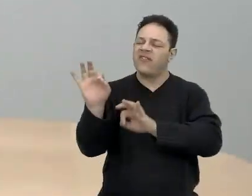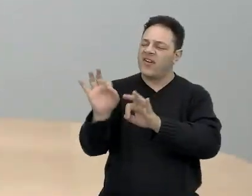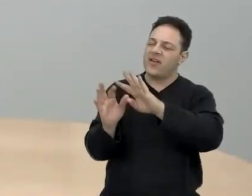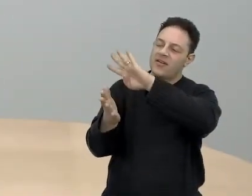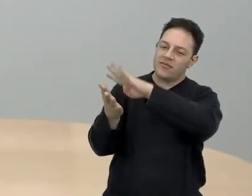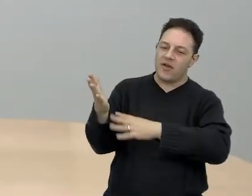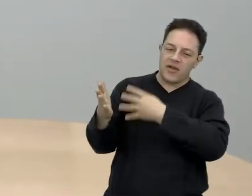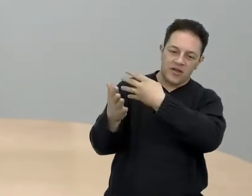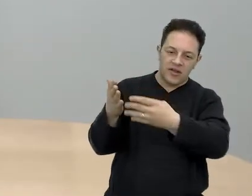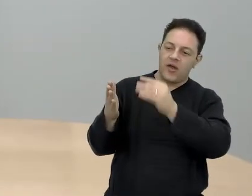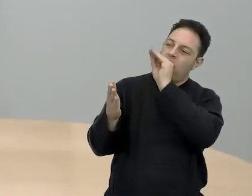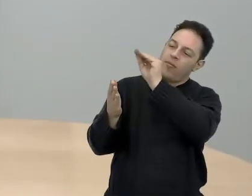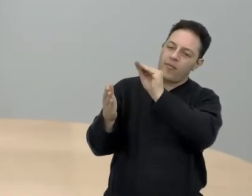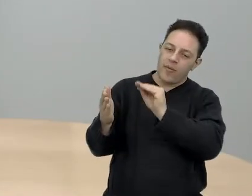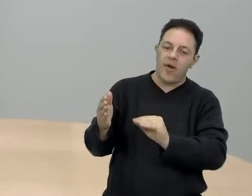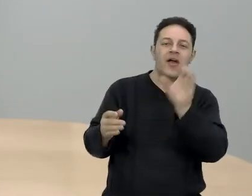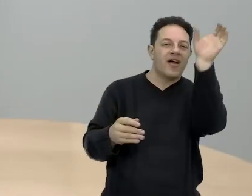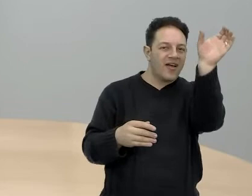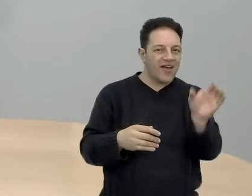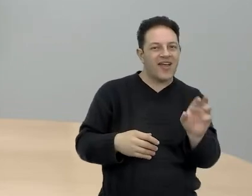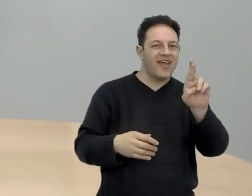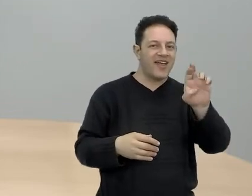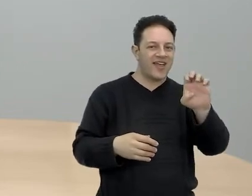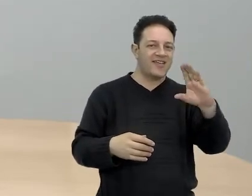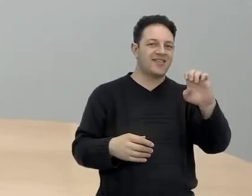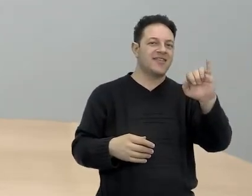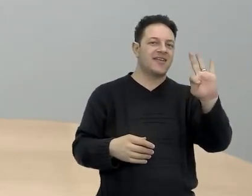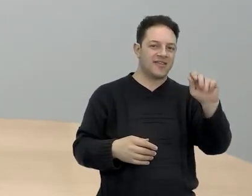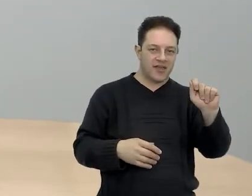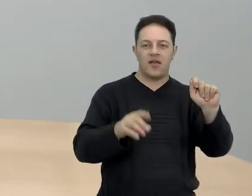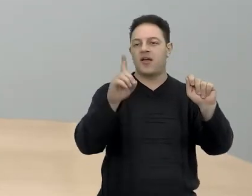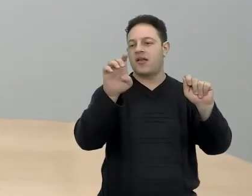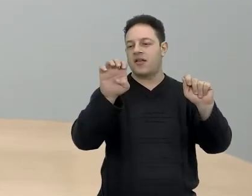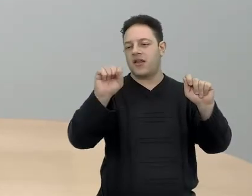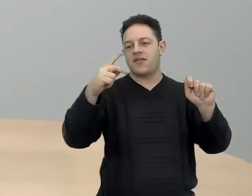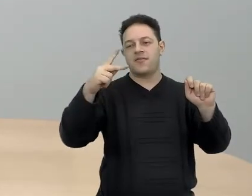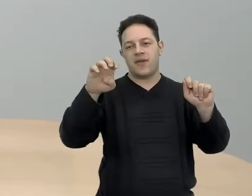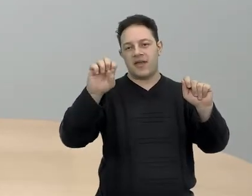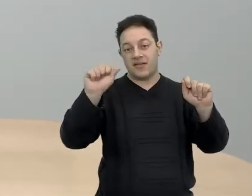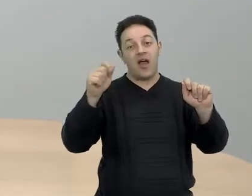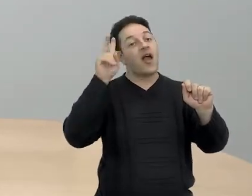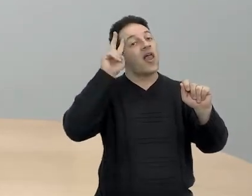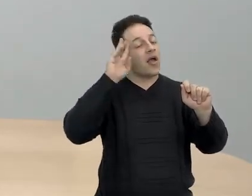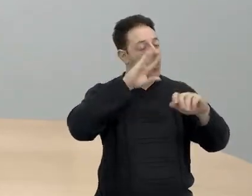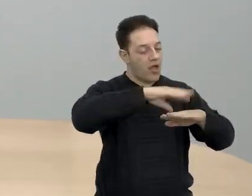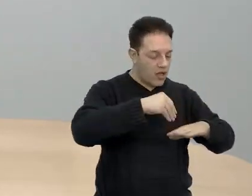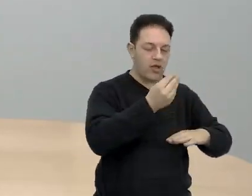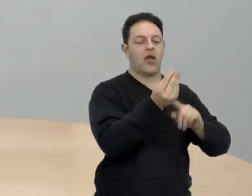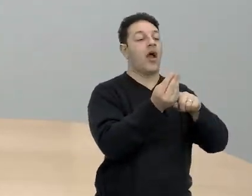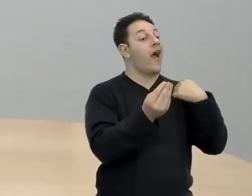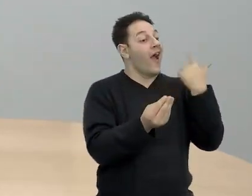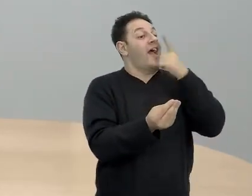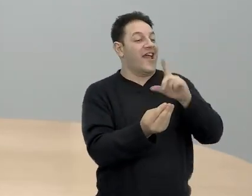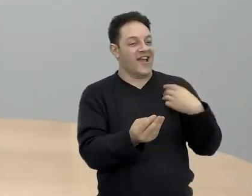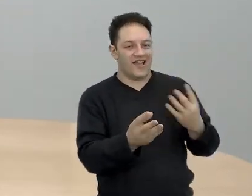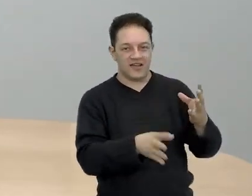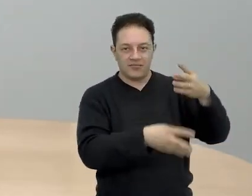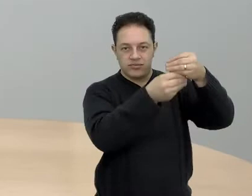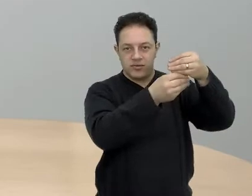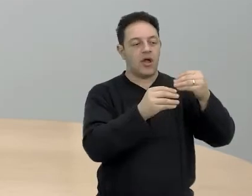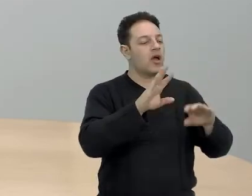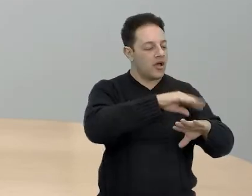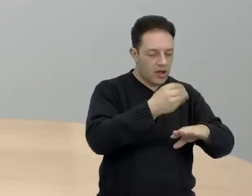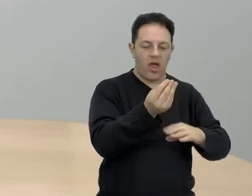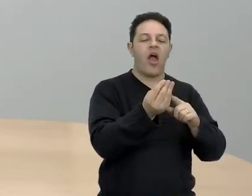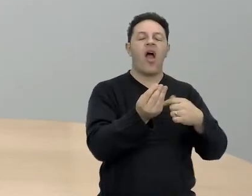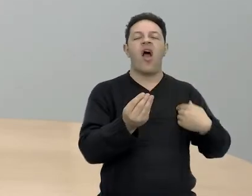com receita e despesa, lembrando que tem carta que você ganha e tem carta que você gasta, então